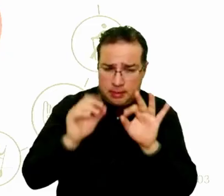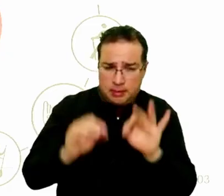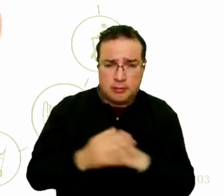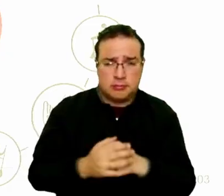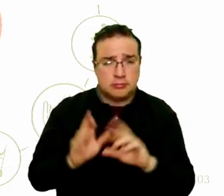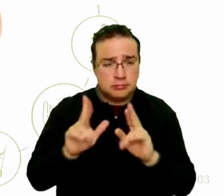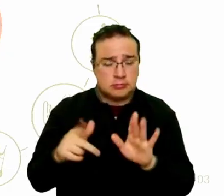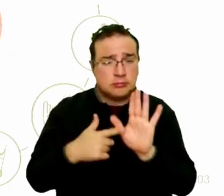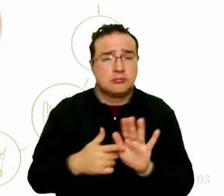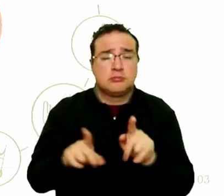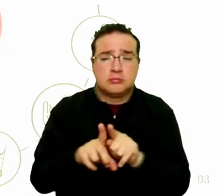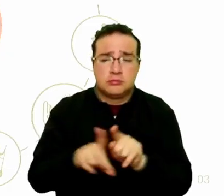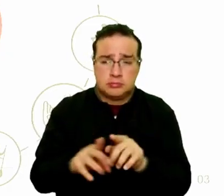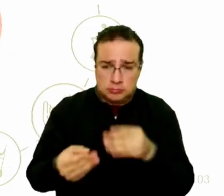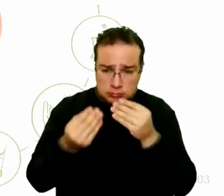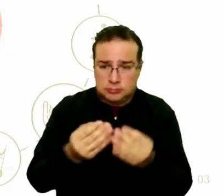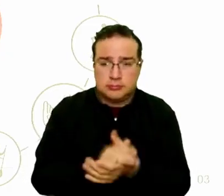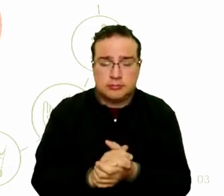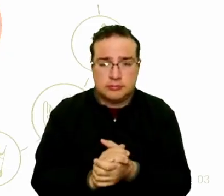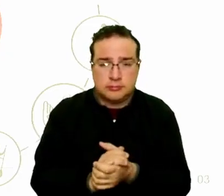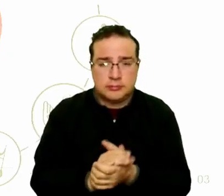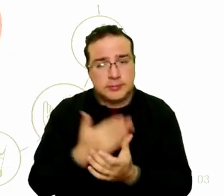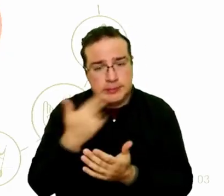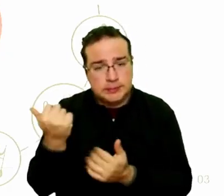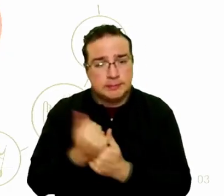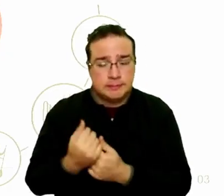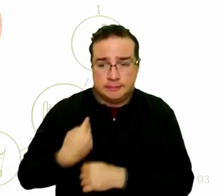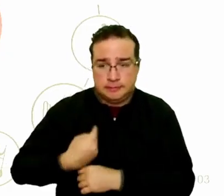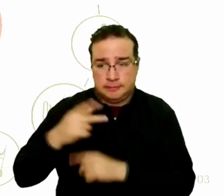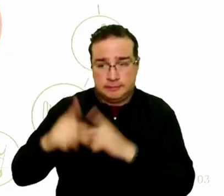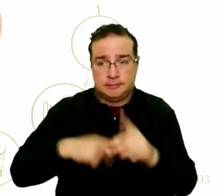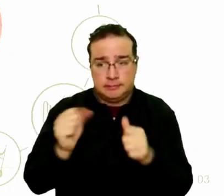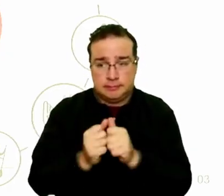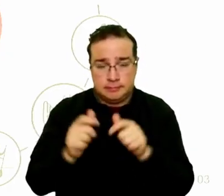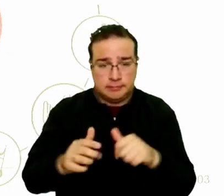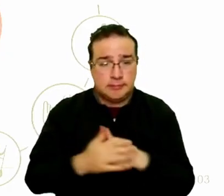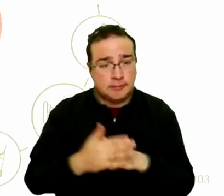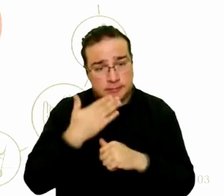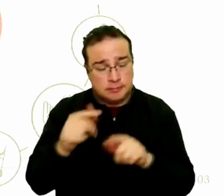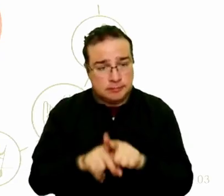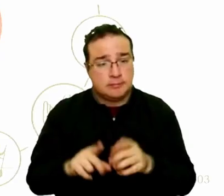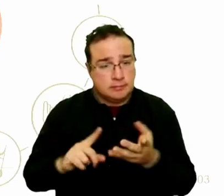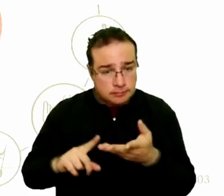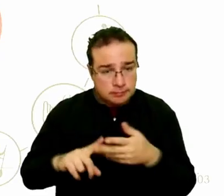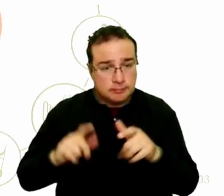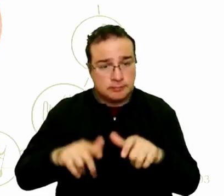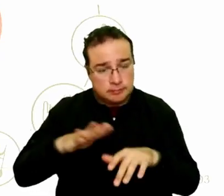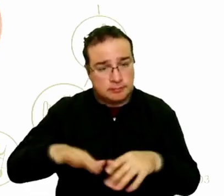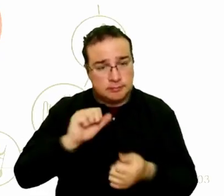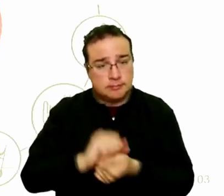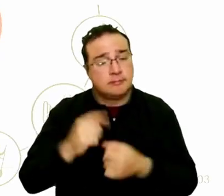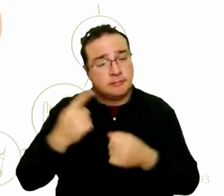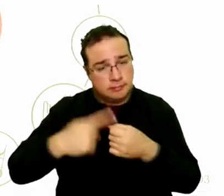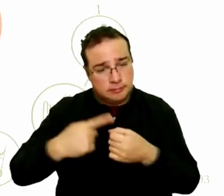em contrapartida, traria também a melhoria da qualidade de vida da população e a melhoria da qualidade ambiental